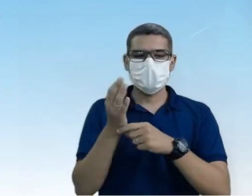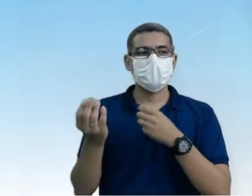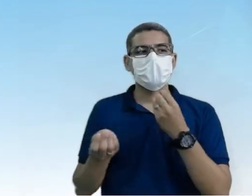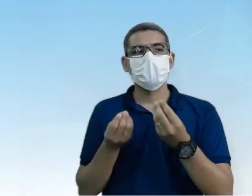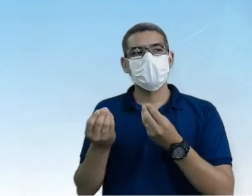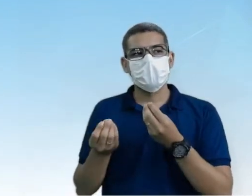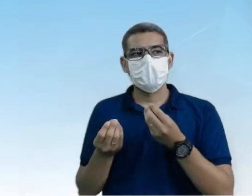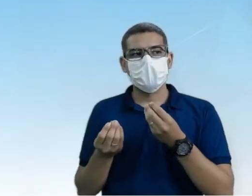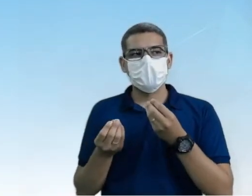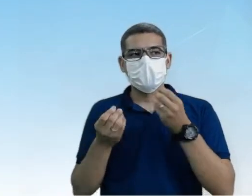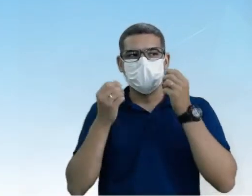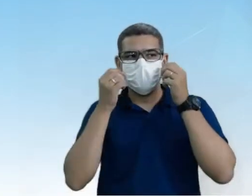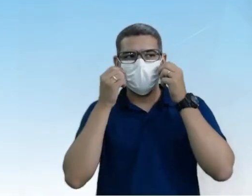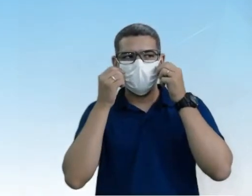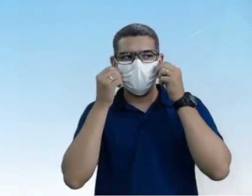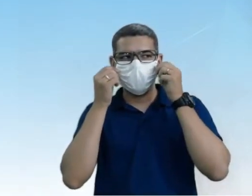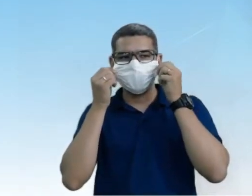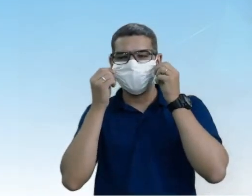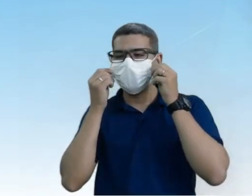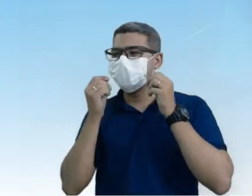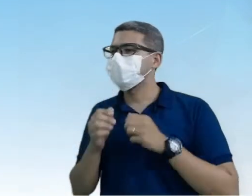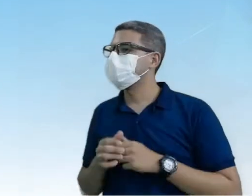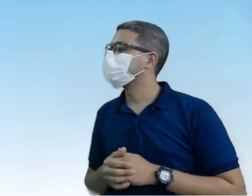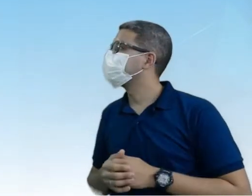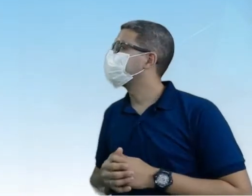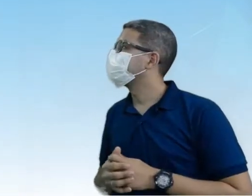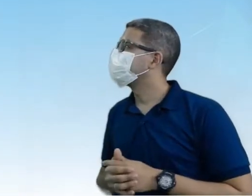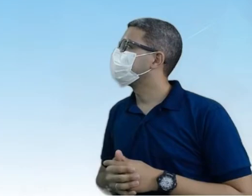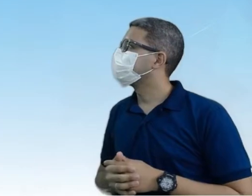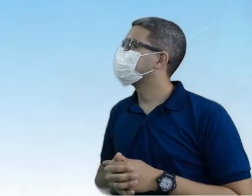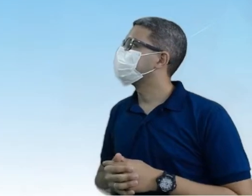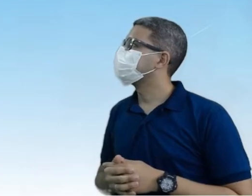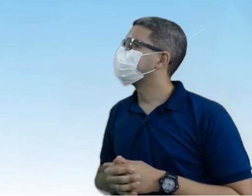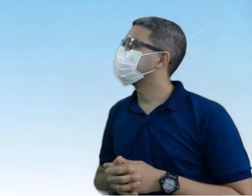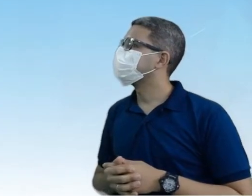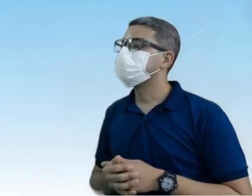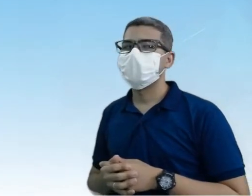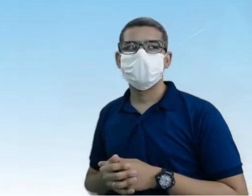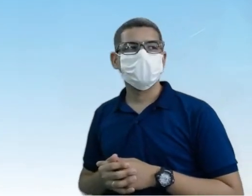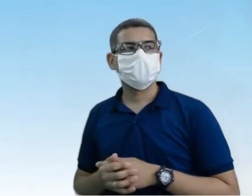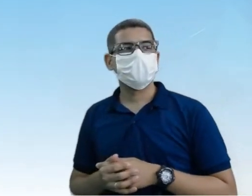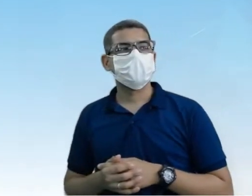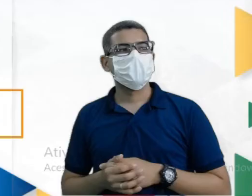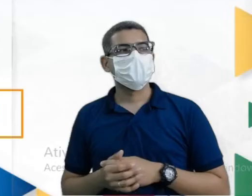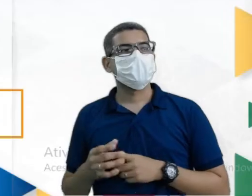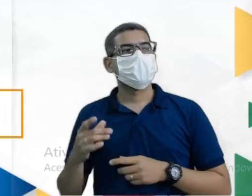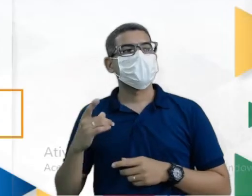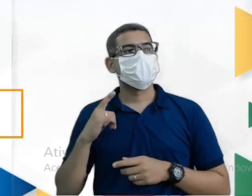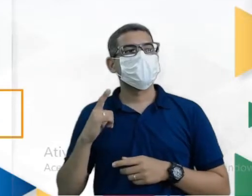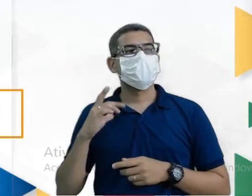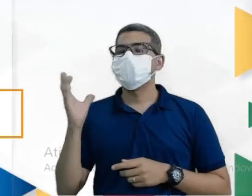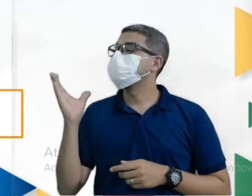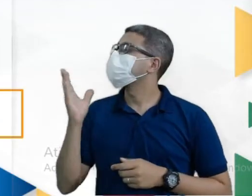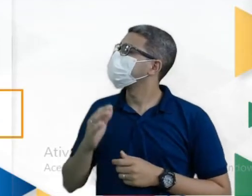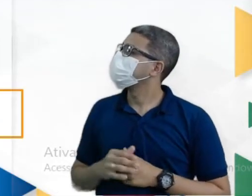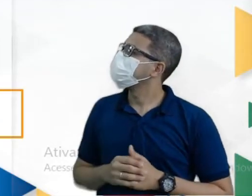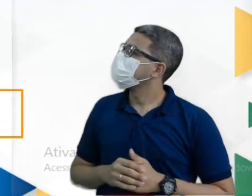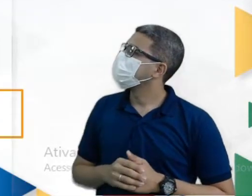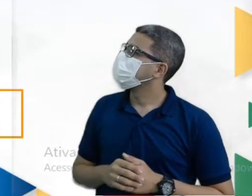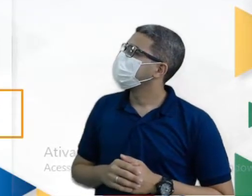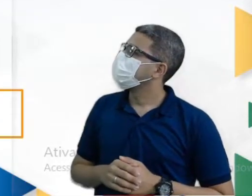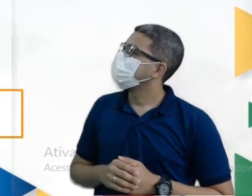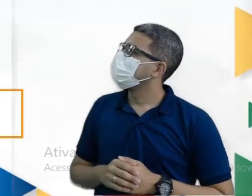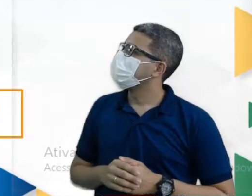tá? Então, olha só, o Donation Awareness, né? Essa doação, essa campanha de doação aí